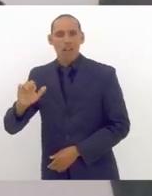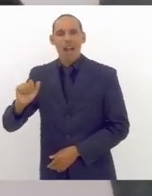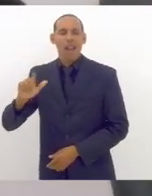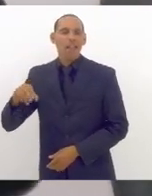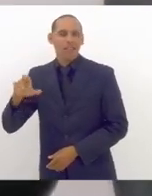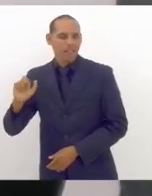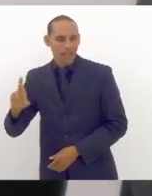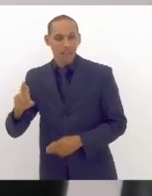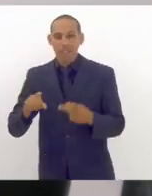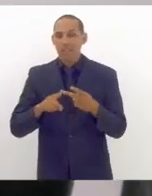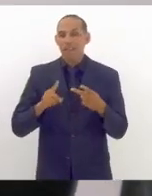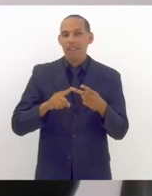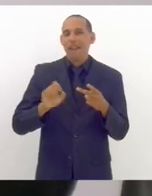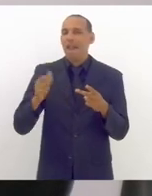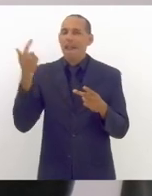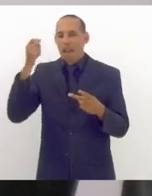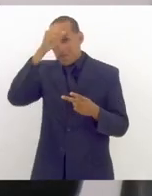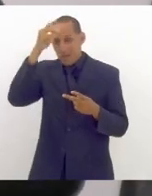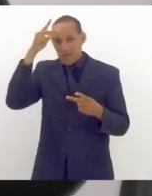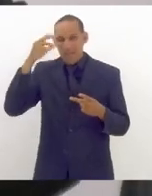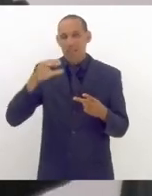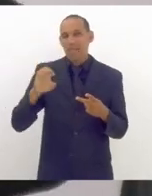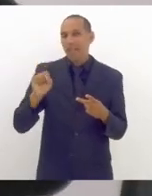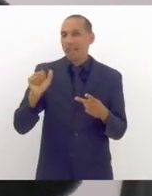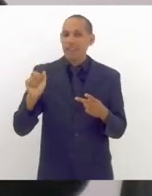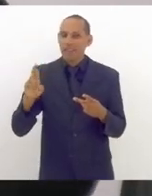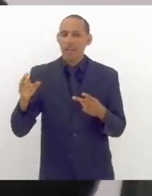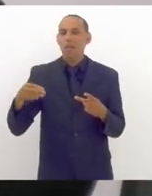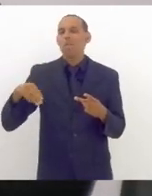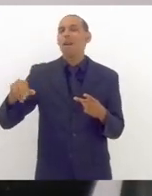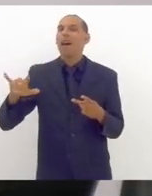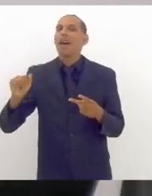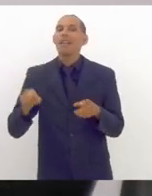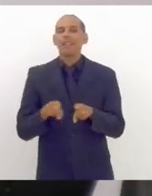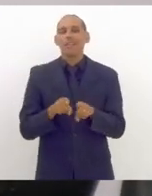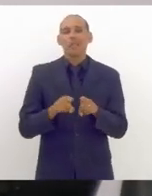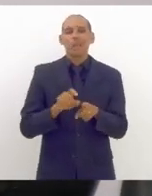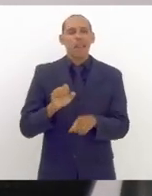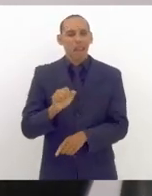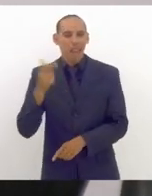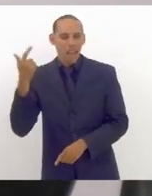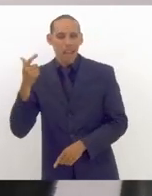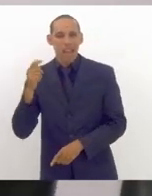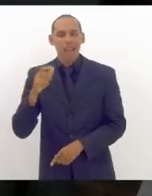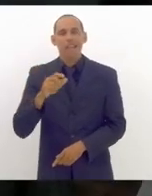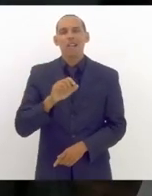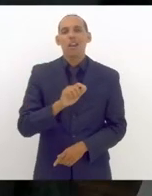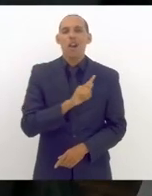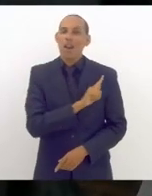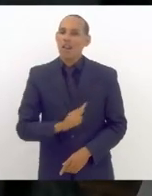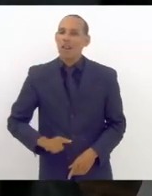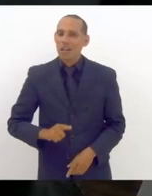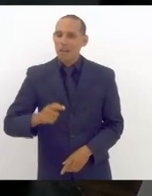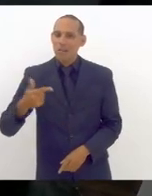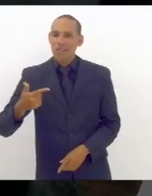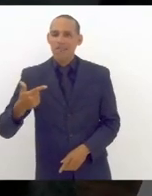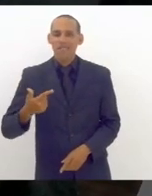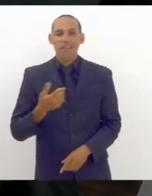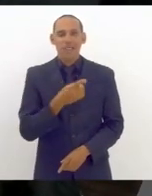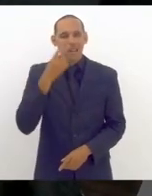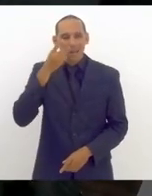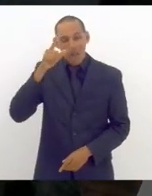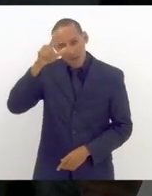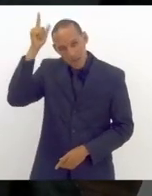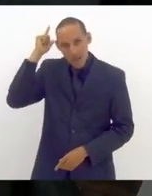ex-prefeito César Maia se foi briga se foi meu querido Deputado Luiz Paulo então